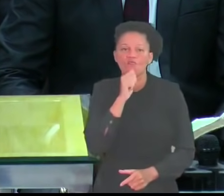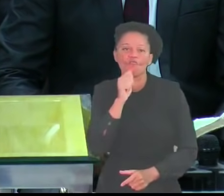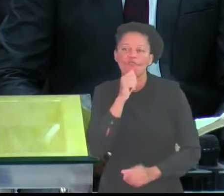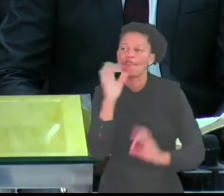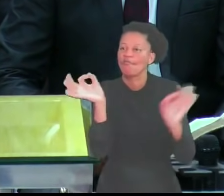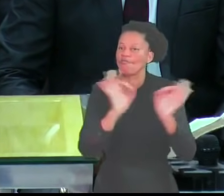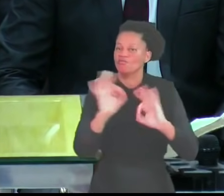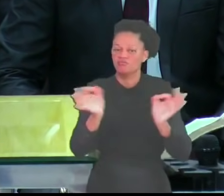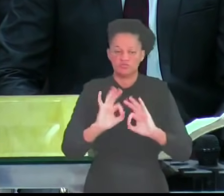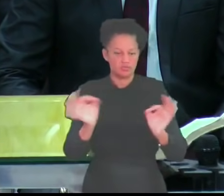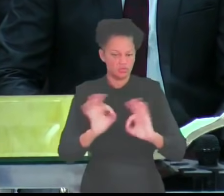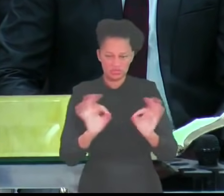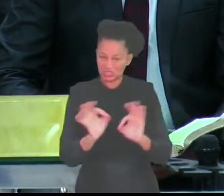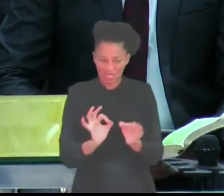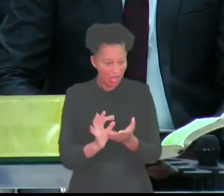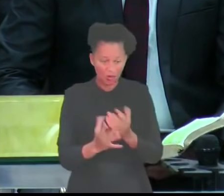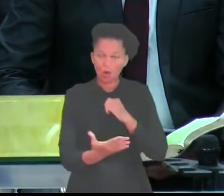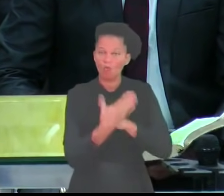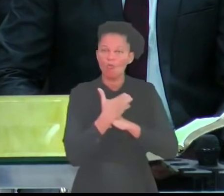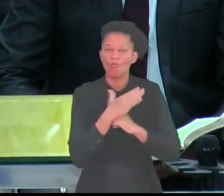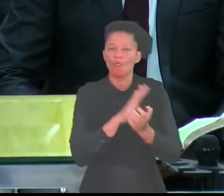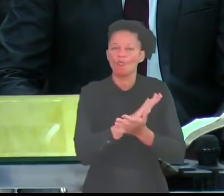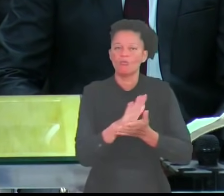são suficientes.